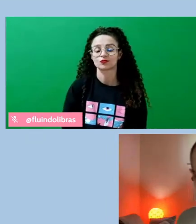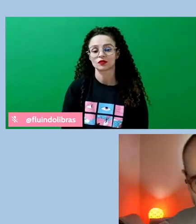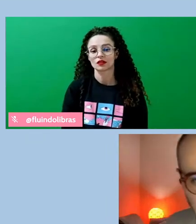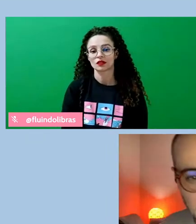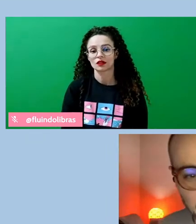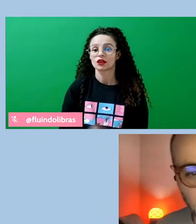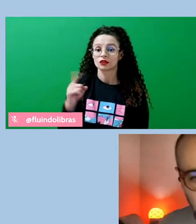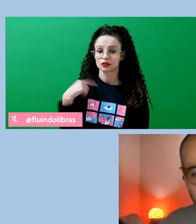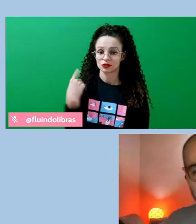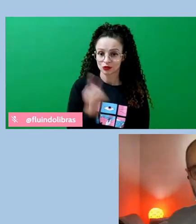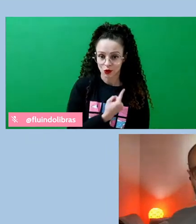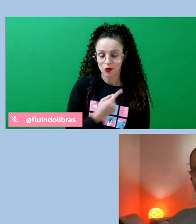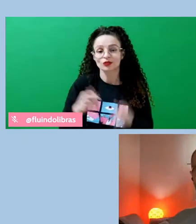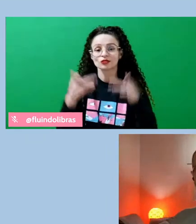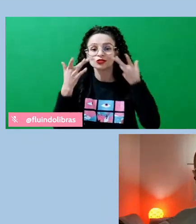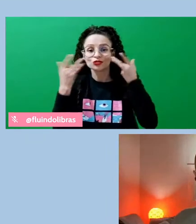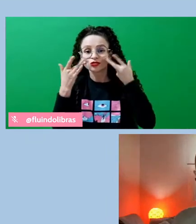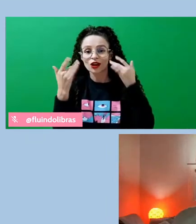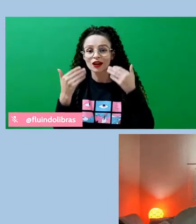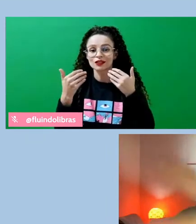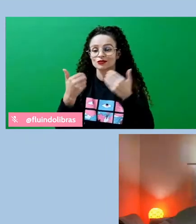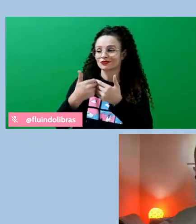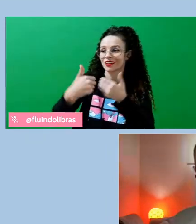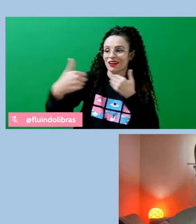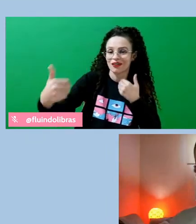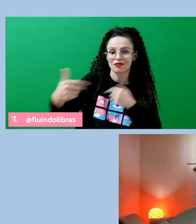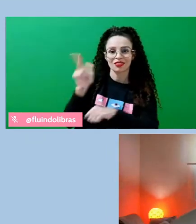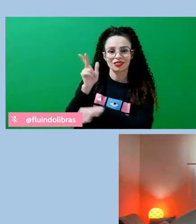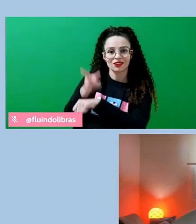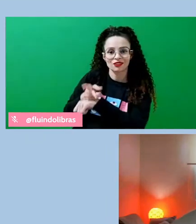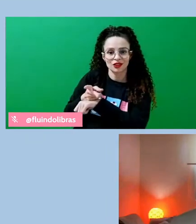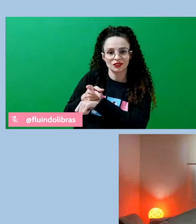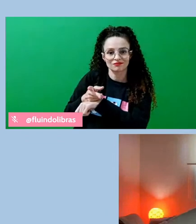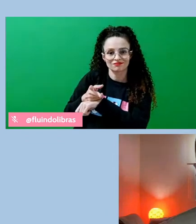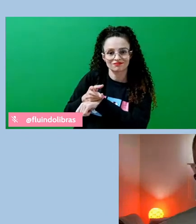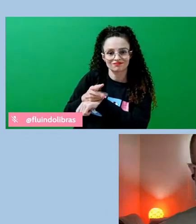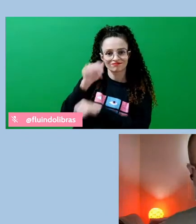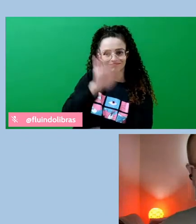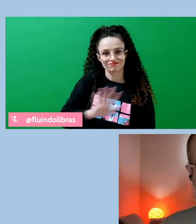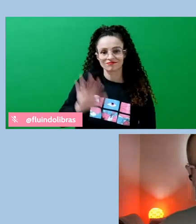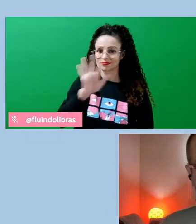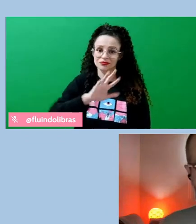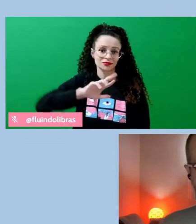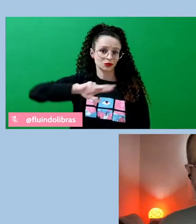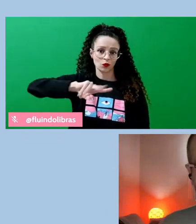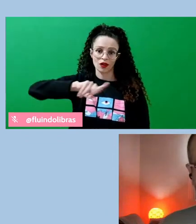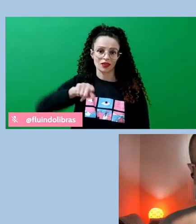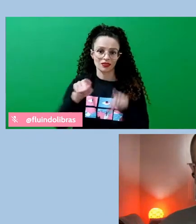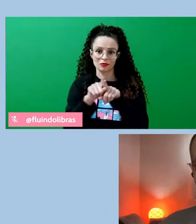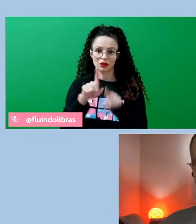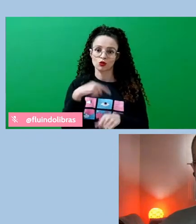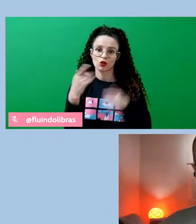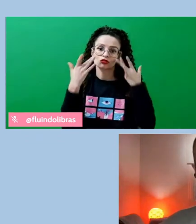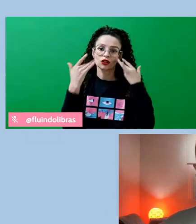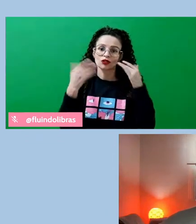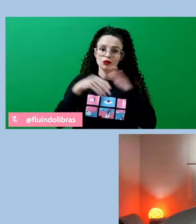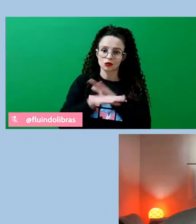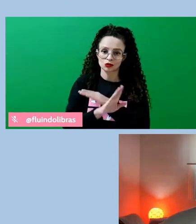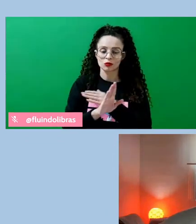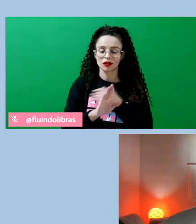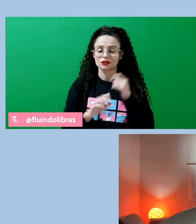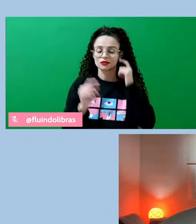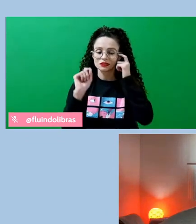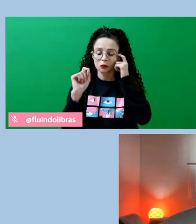do teatro, estávamos exilados ali na câmera, né, exilados nesse formato, que não é também o formato que a gente. Então, esse